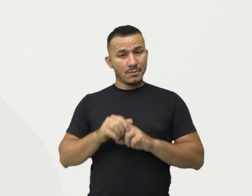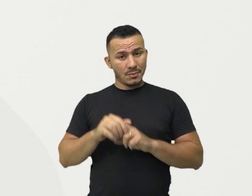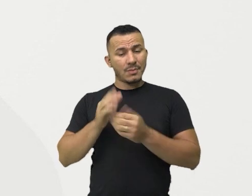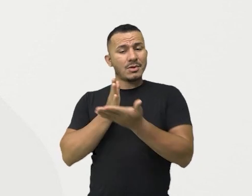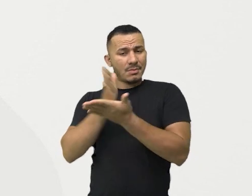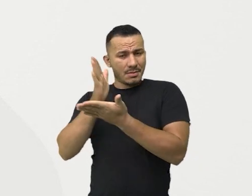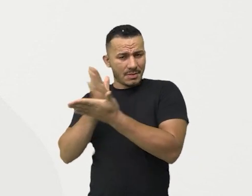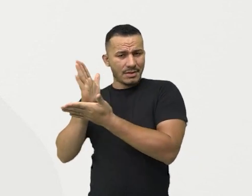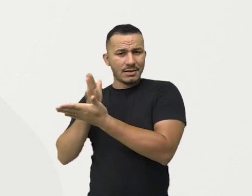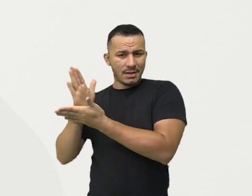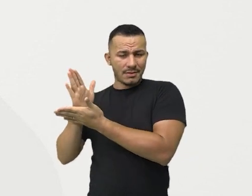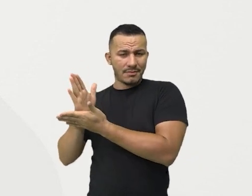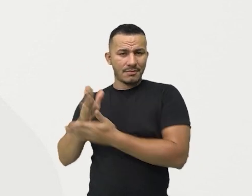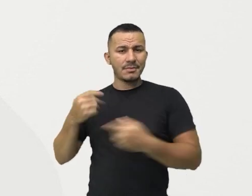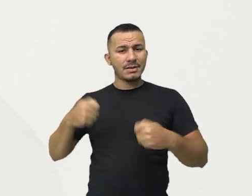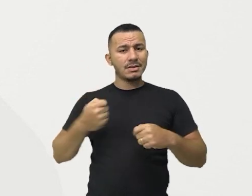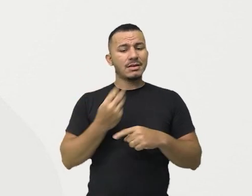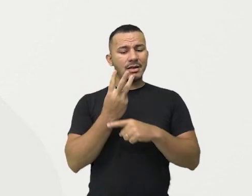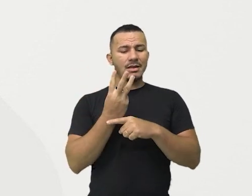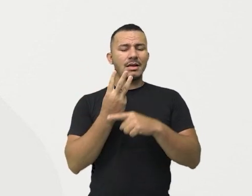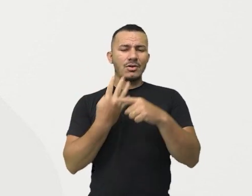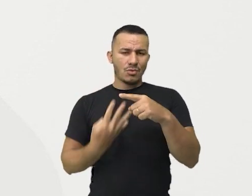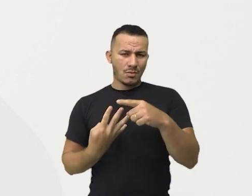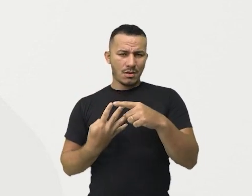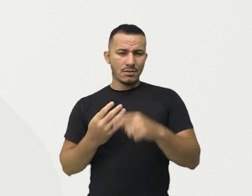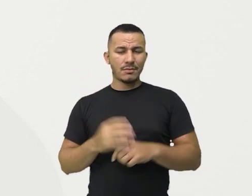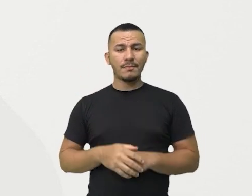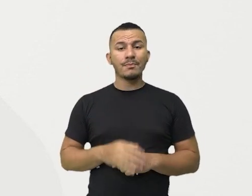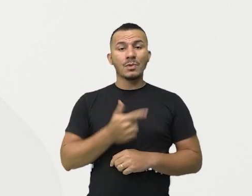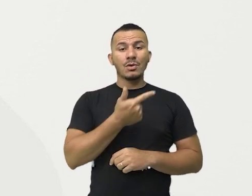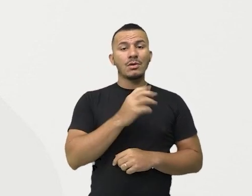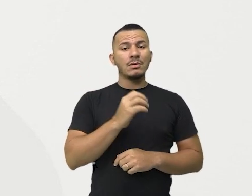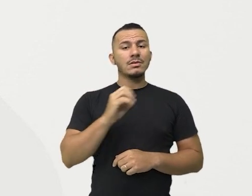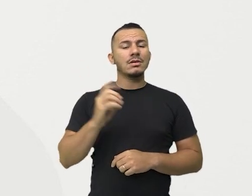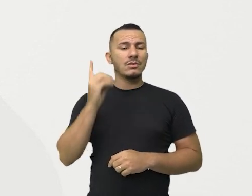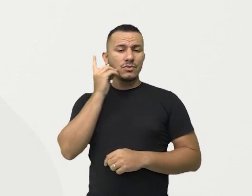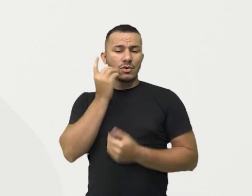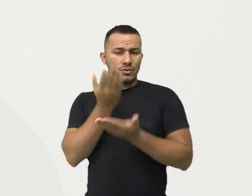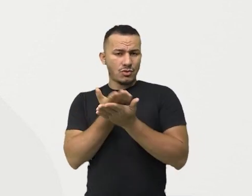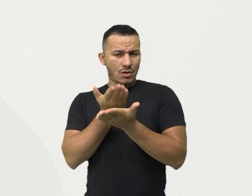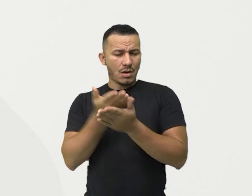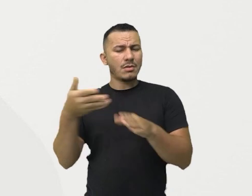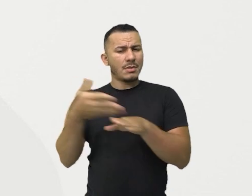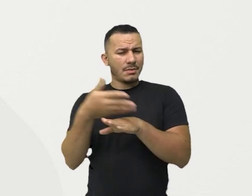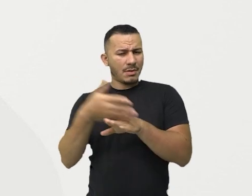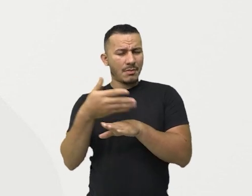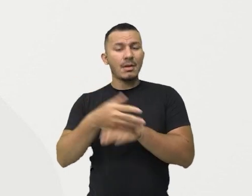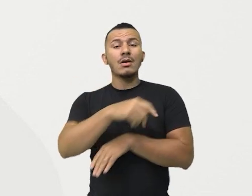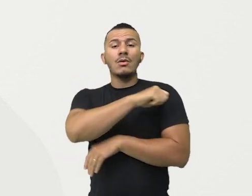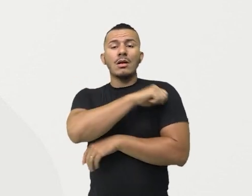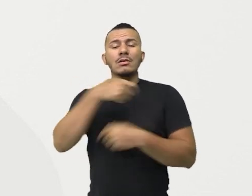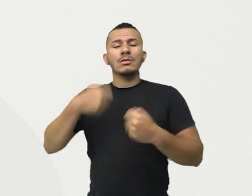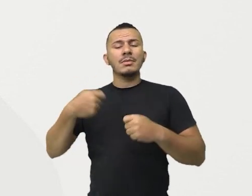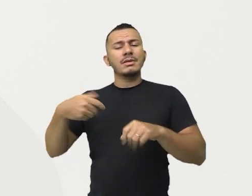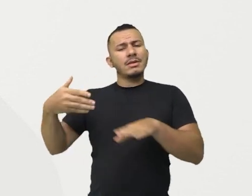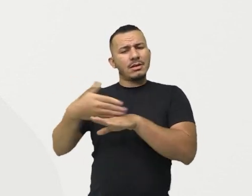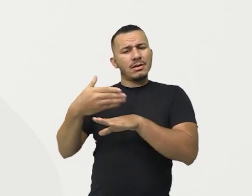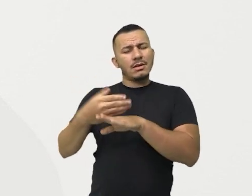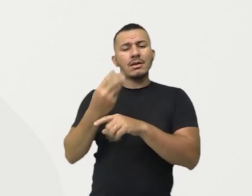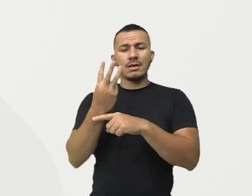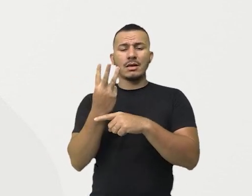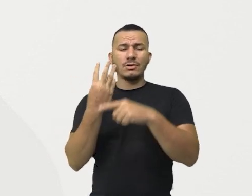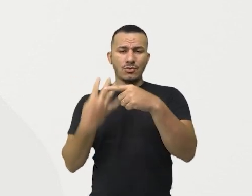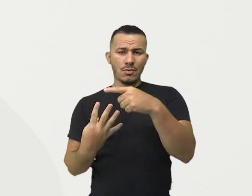serem aprovados. Isso é o que diz a lei, ó. Tem que ter 200 dias e o aluno tem que cumprir 3/4 desses